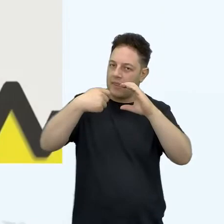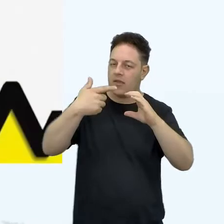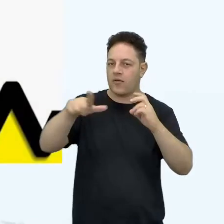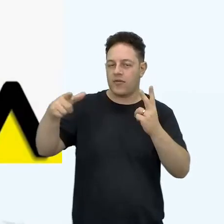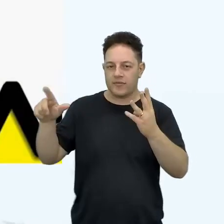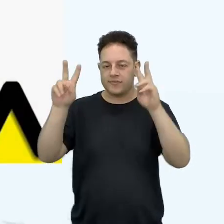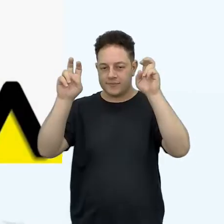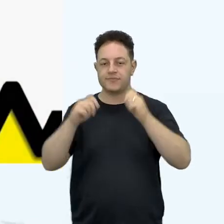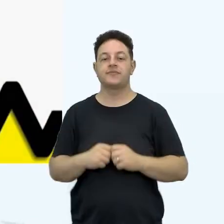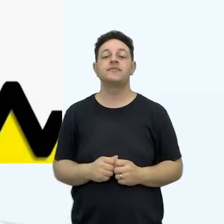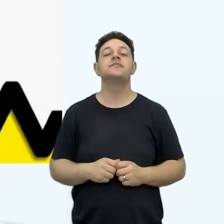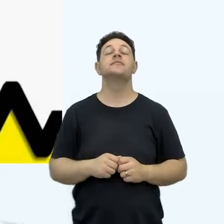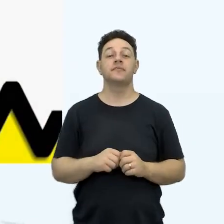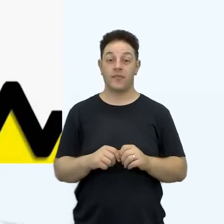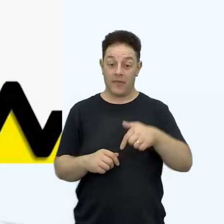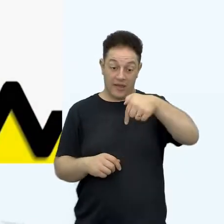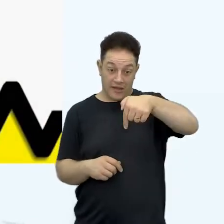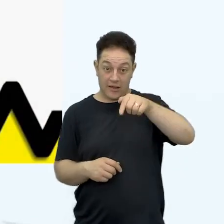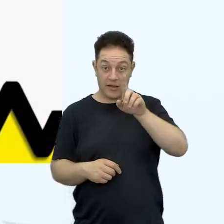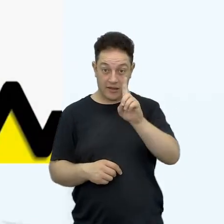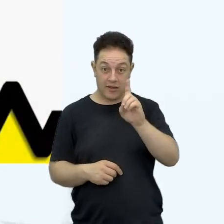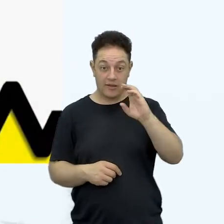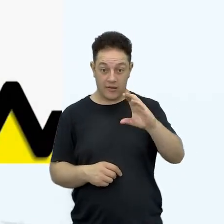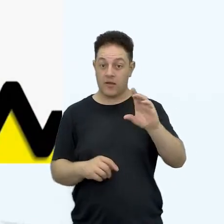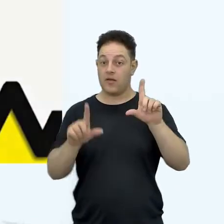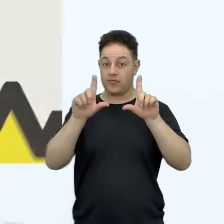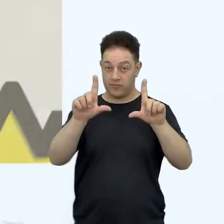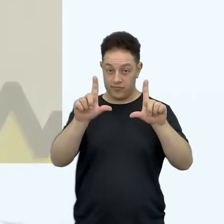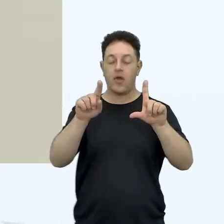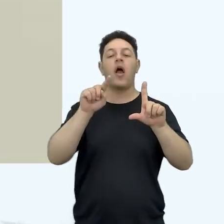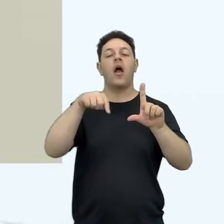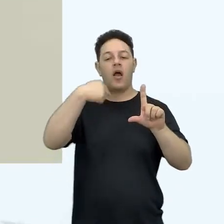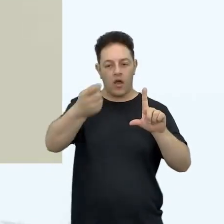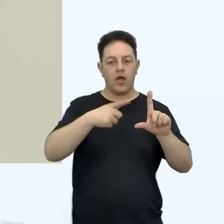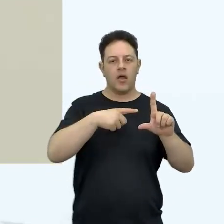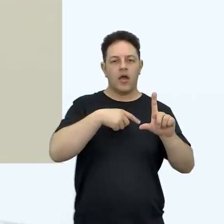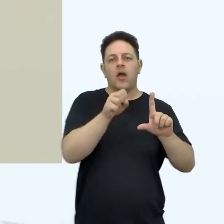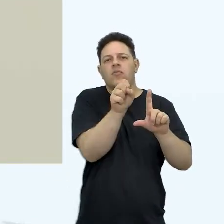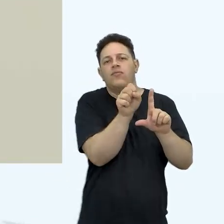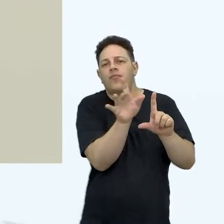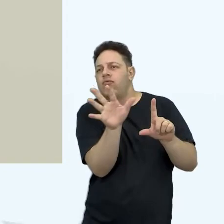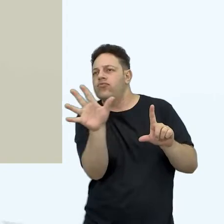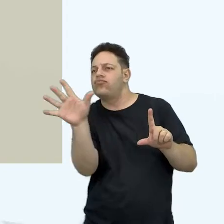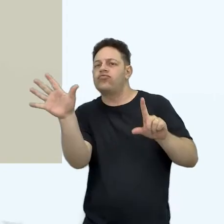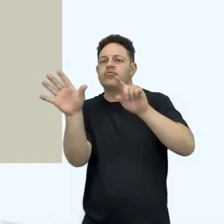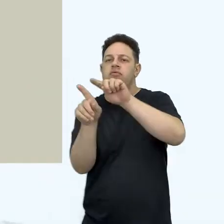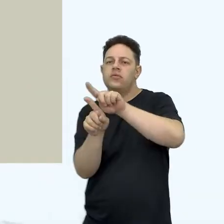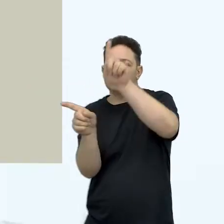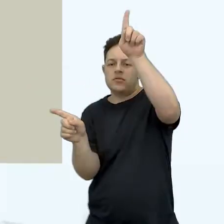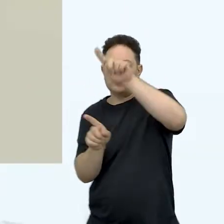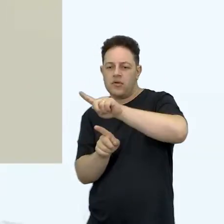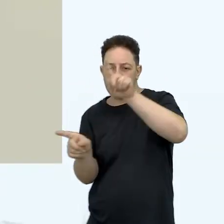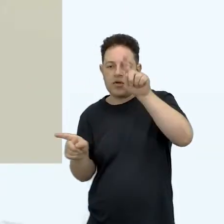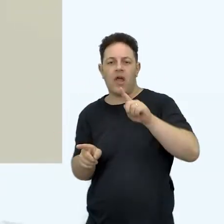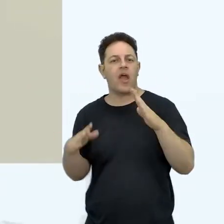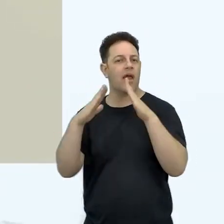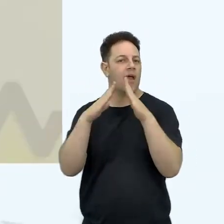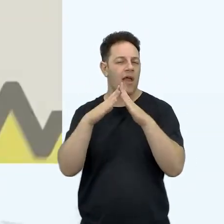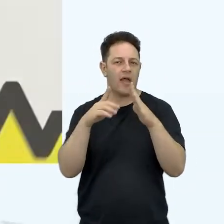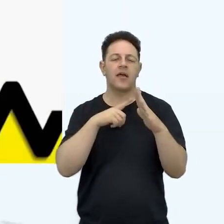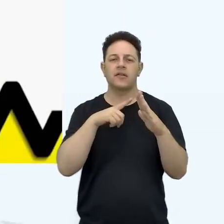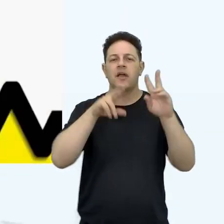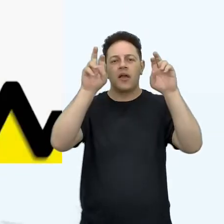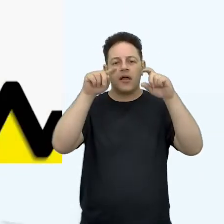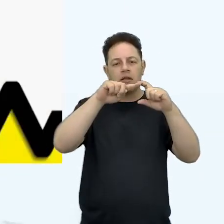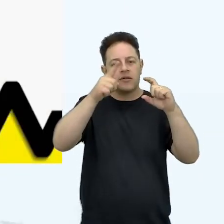sobre aterramento. E a partir do QDC é que eu vou ter a distribuição dos circuitos. Então eu tenho que dividir a casa em